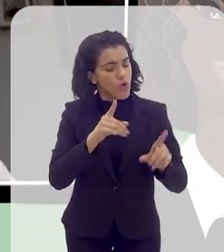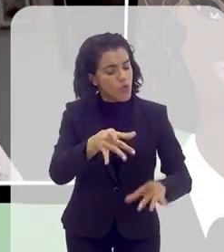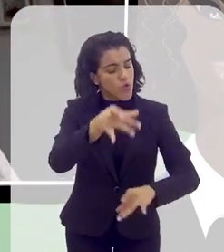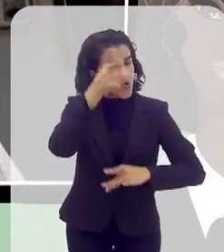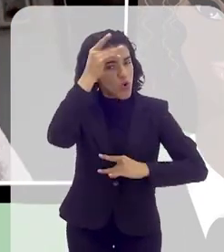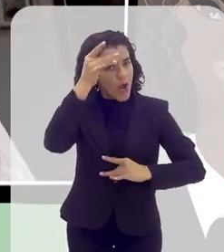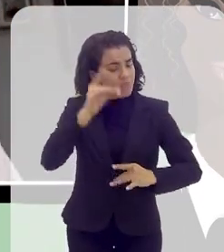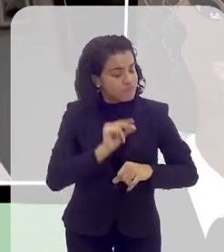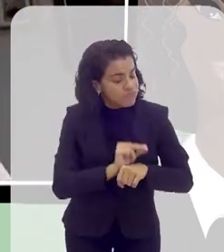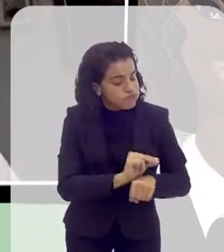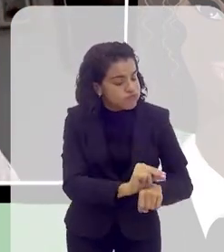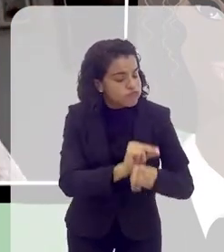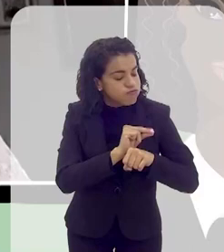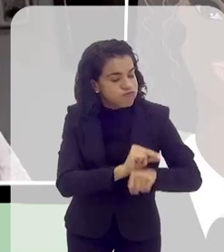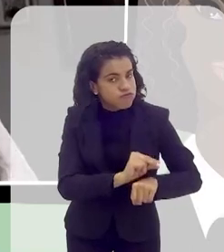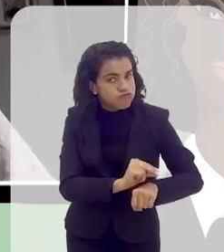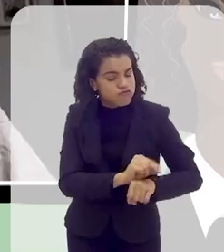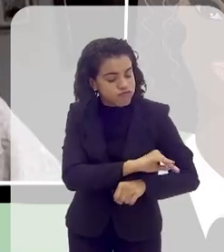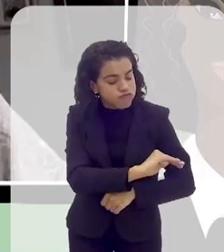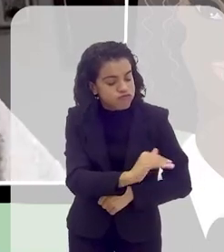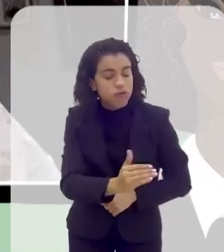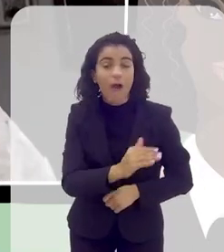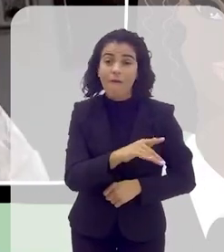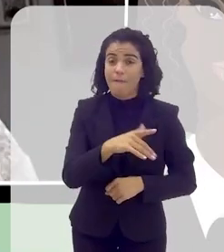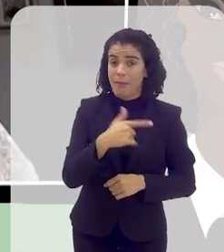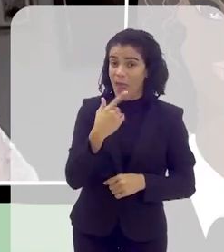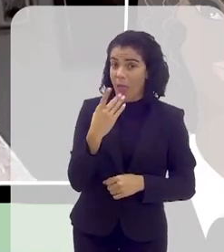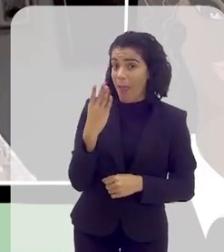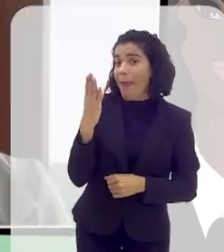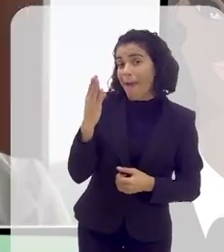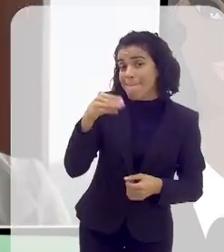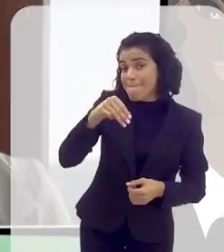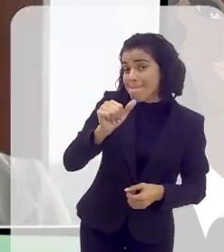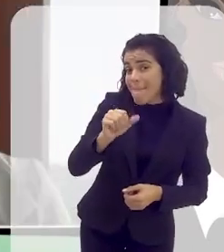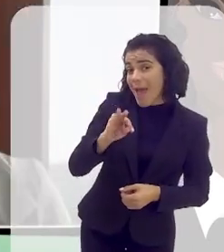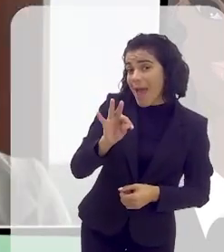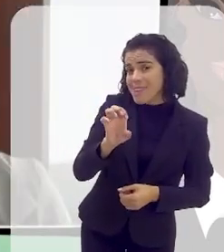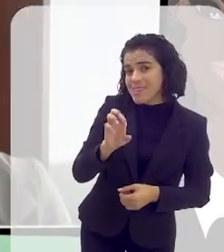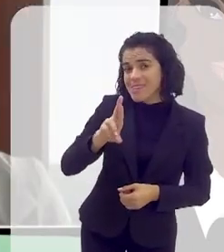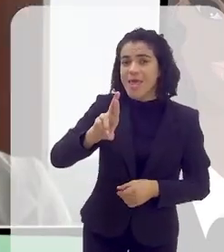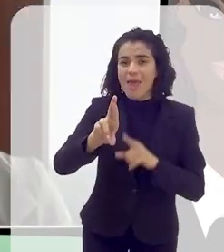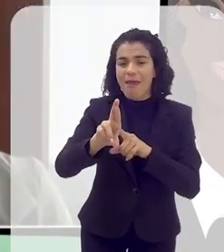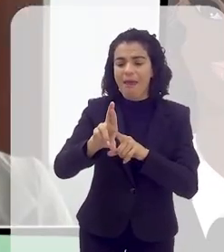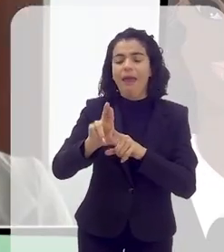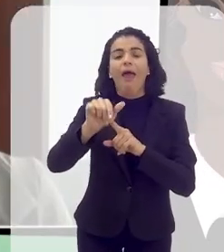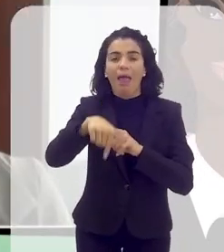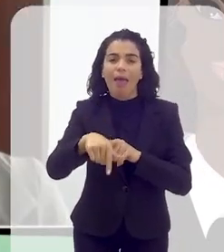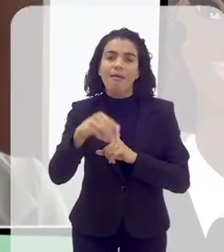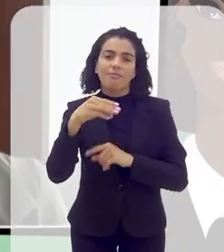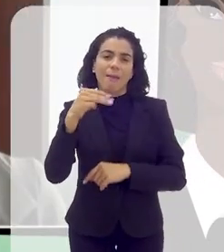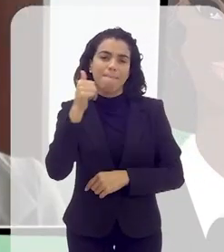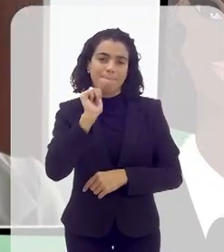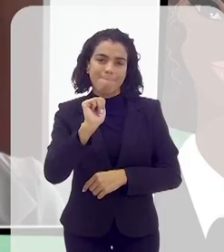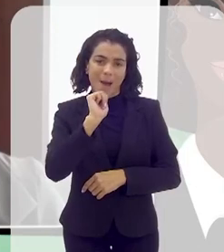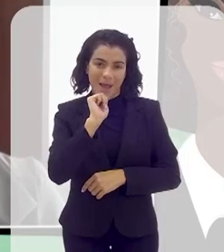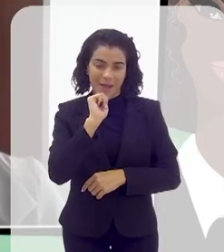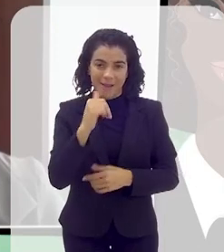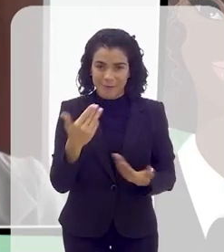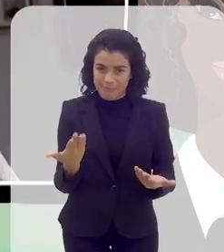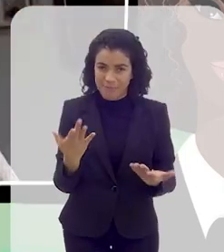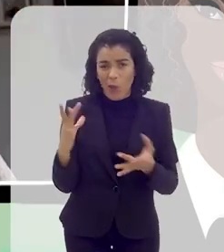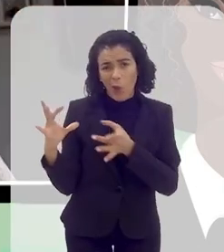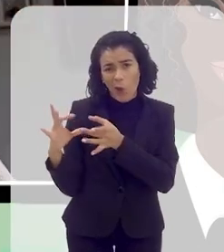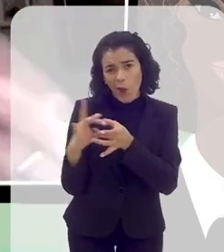a figura de maternar. Por isso que é um má, o madrasta de mater, né? É. Então, as pessoas, por